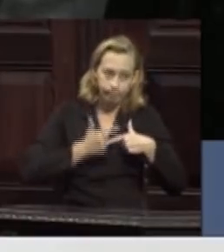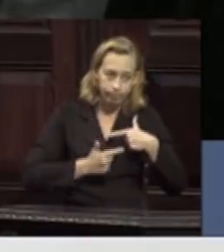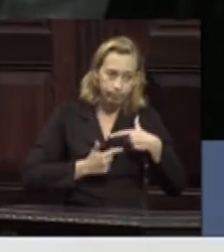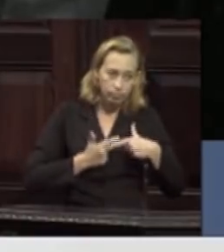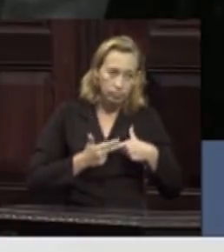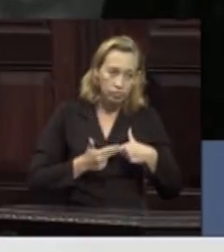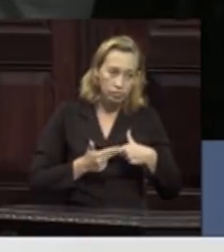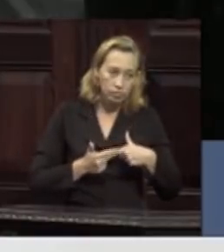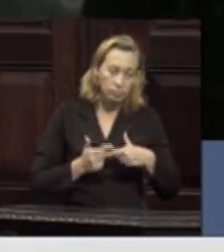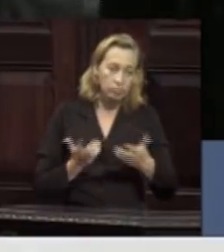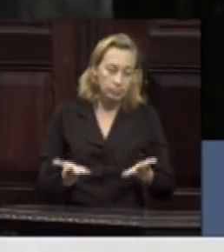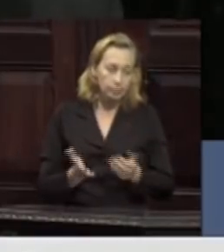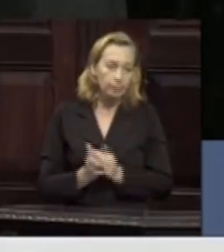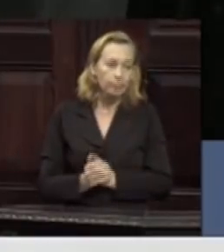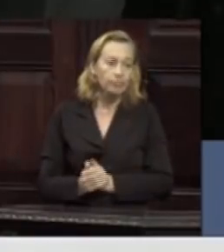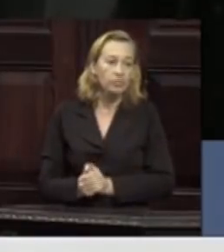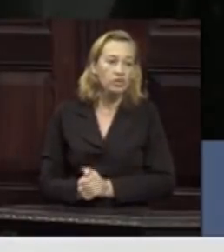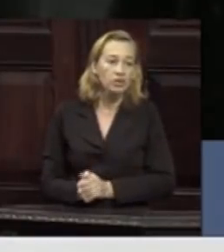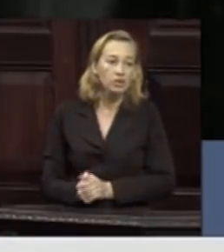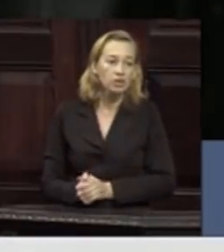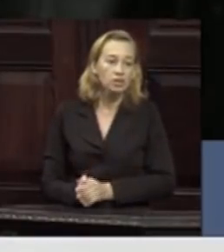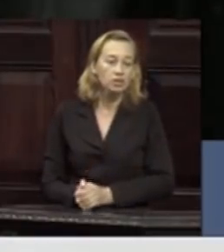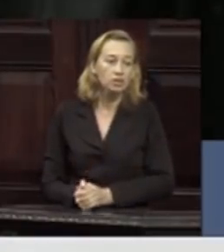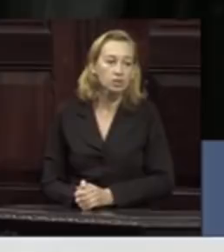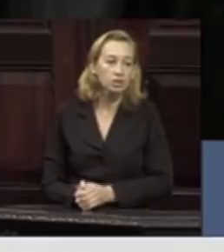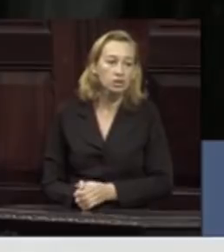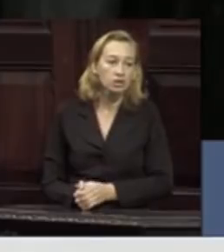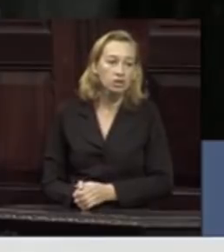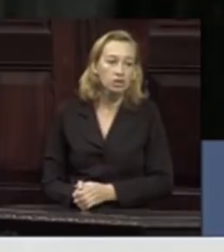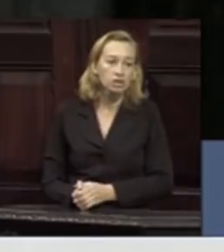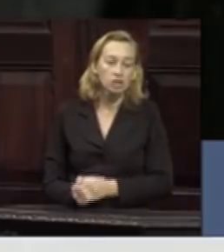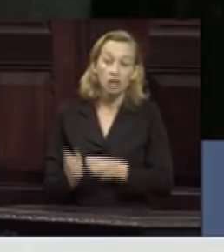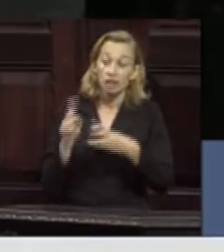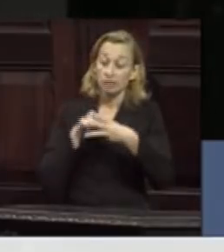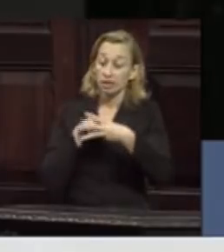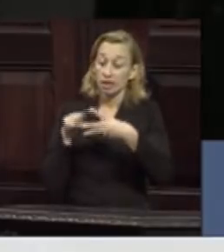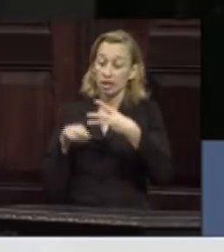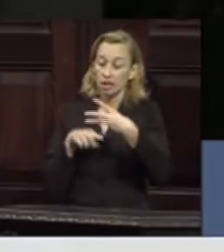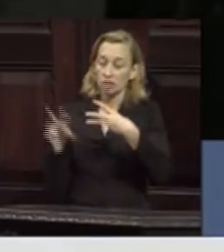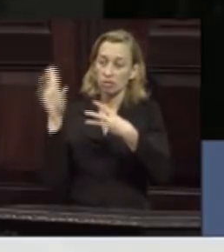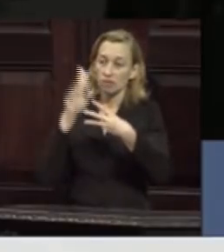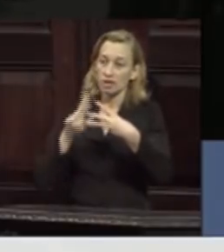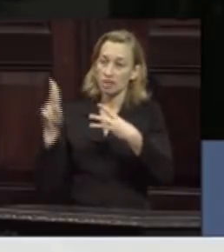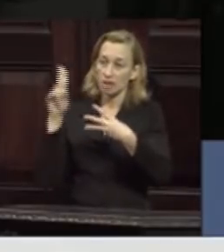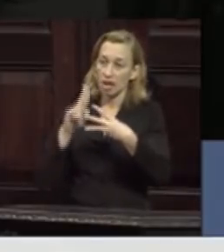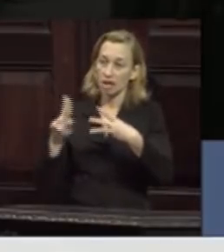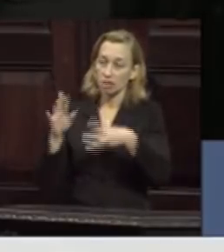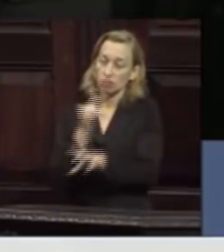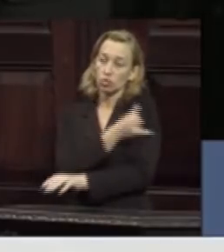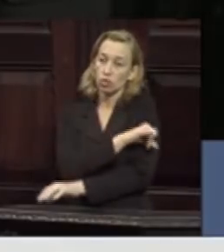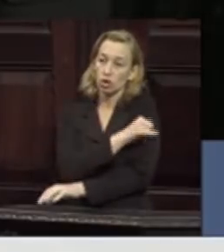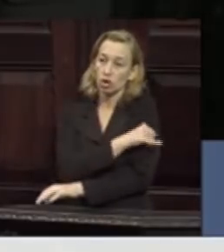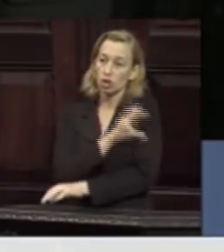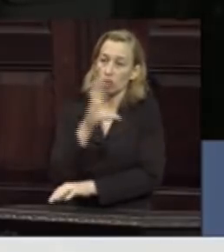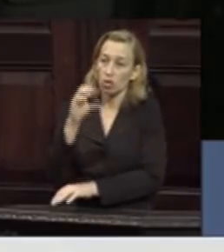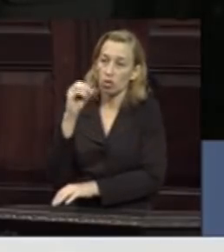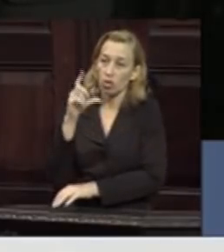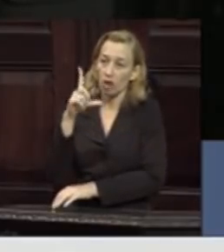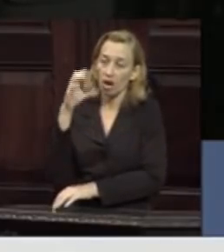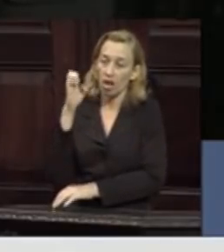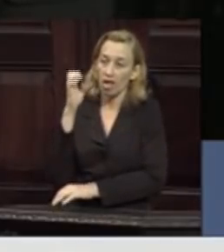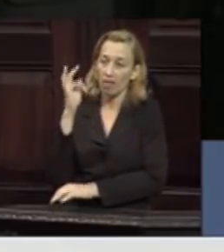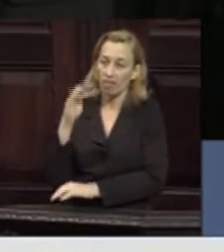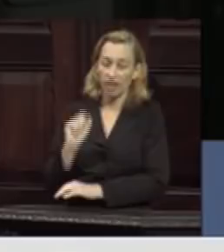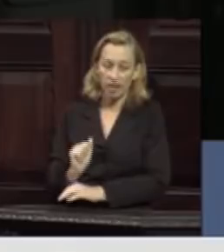questão dos duodécimos para as 3 universidades ligadas ao governo do Estado. E após um